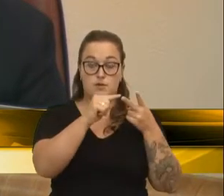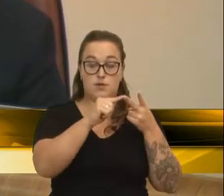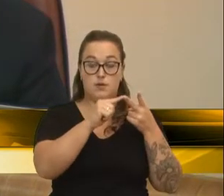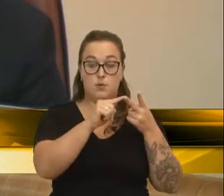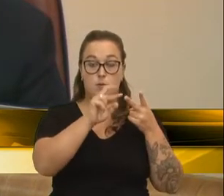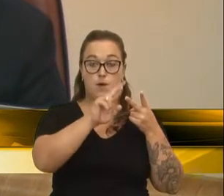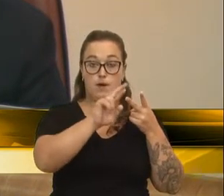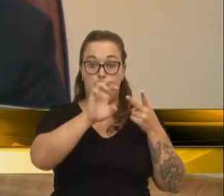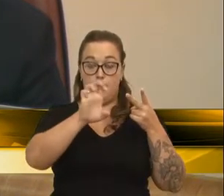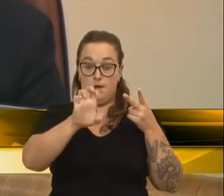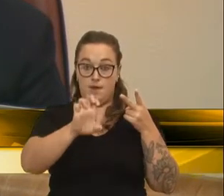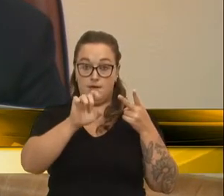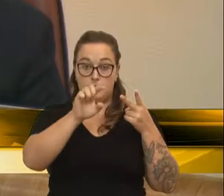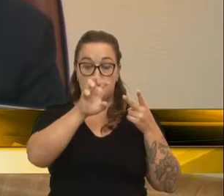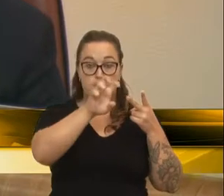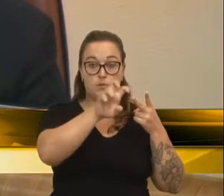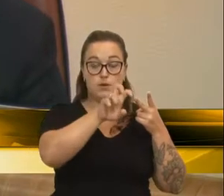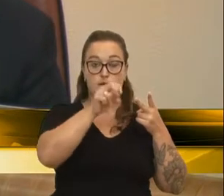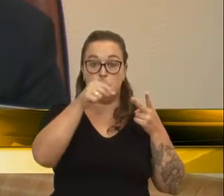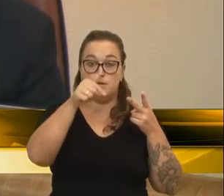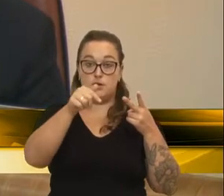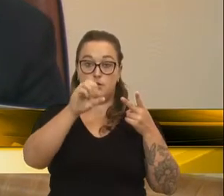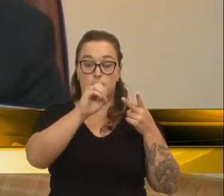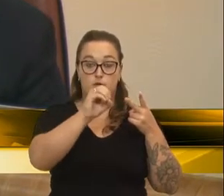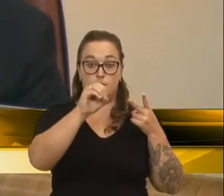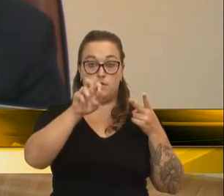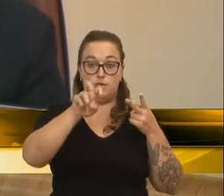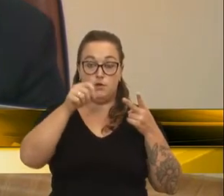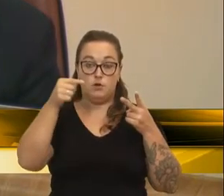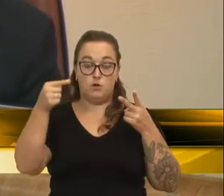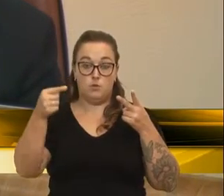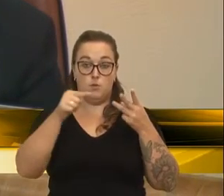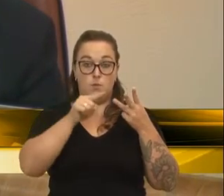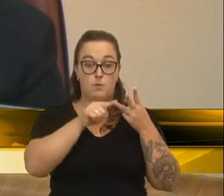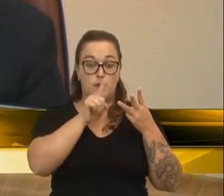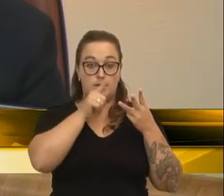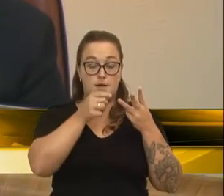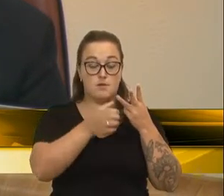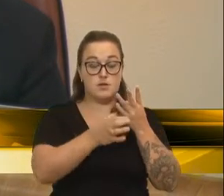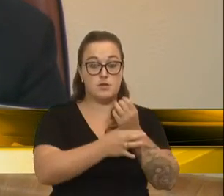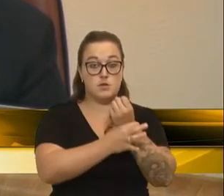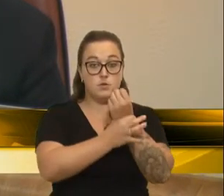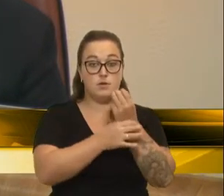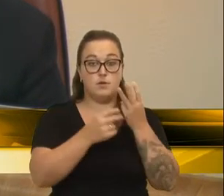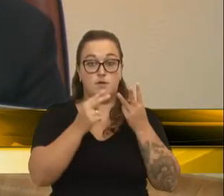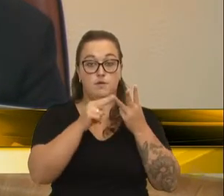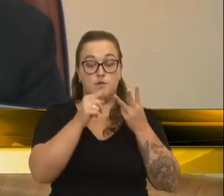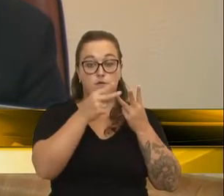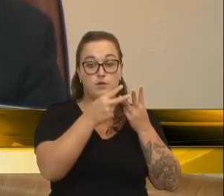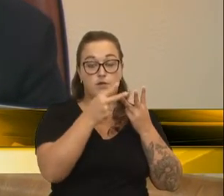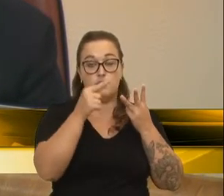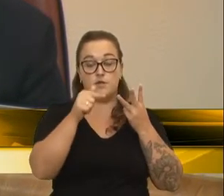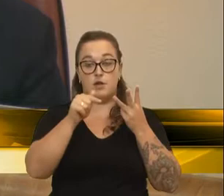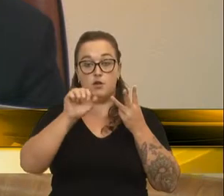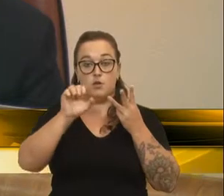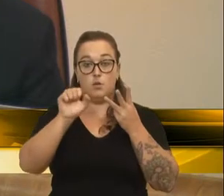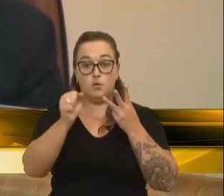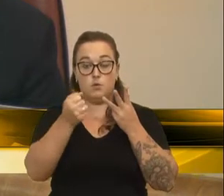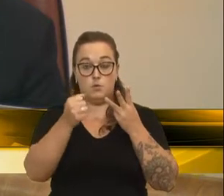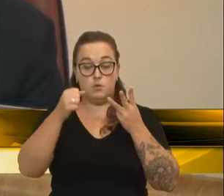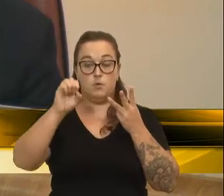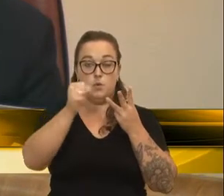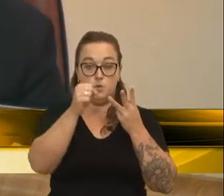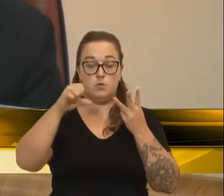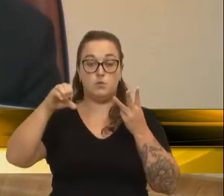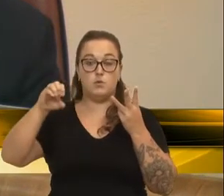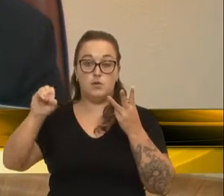RE 579951, o mandato de segurança MS 23780 e a ação direta